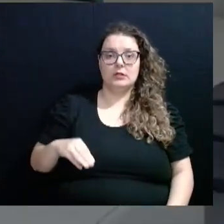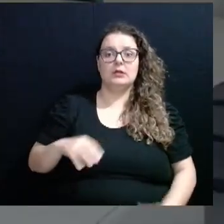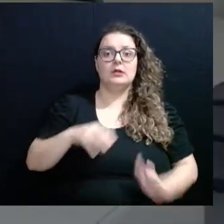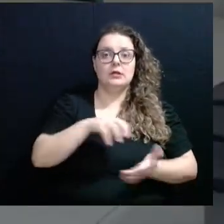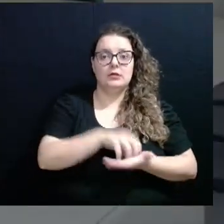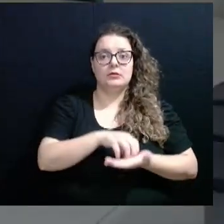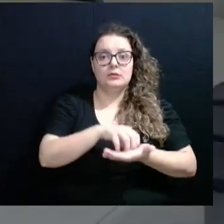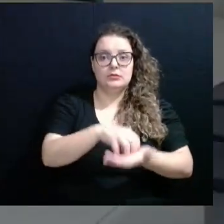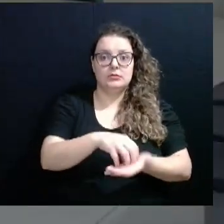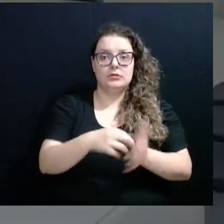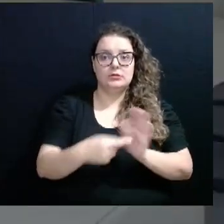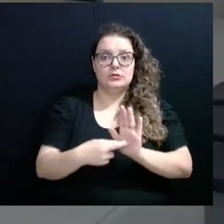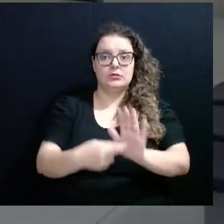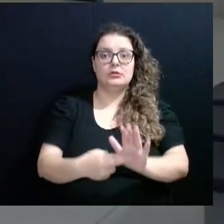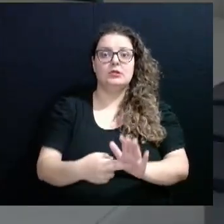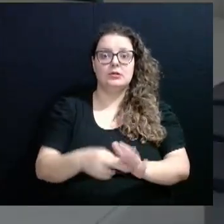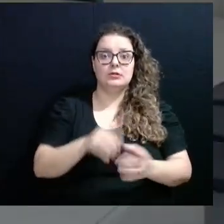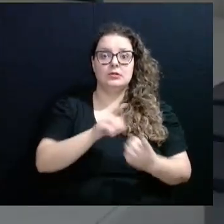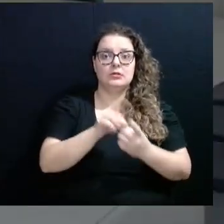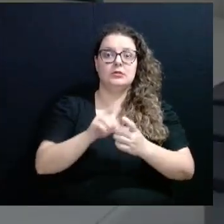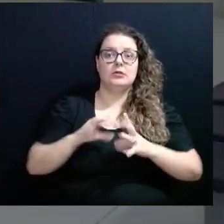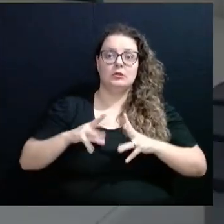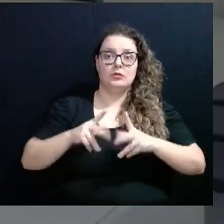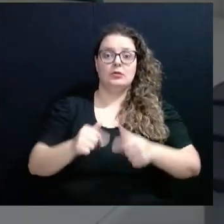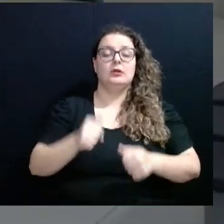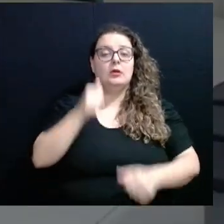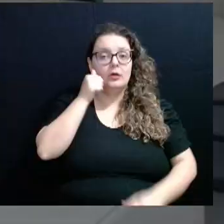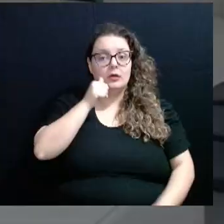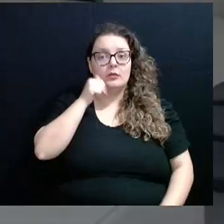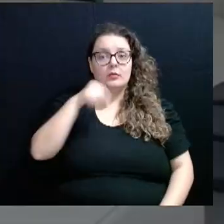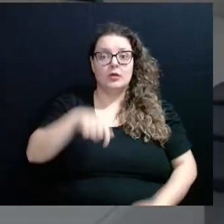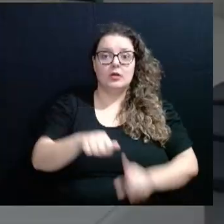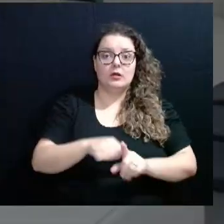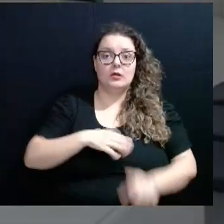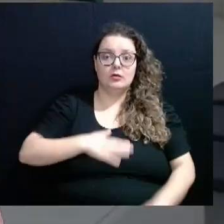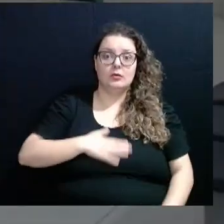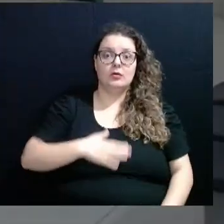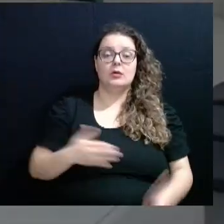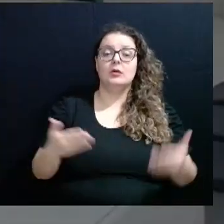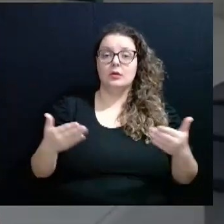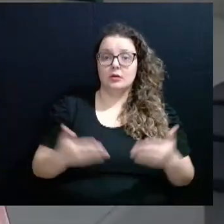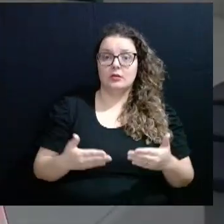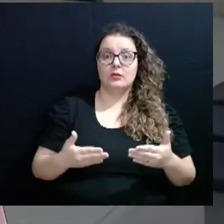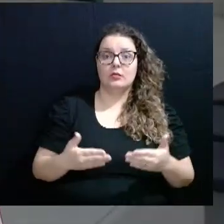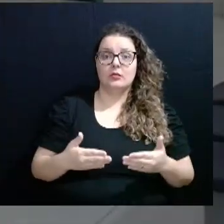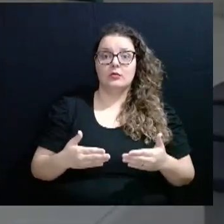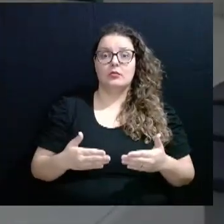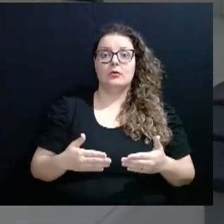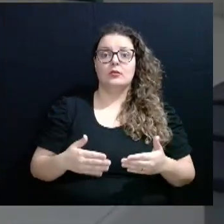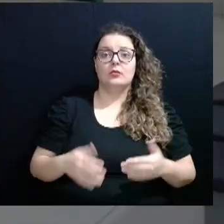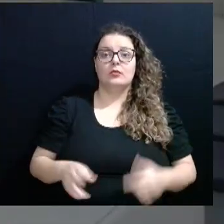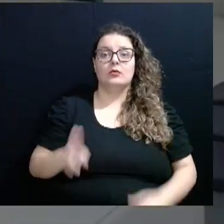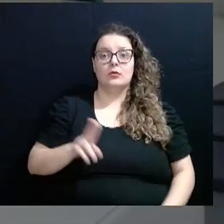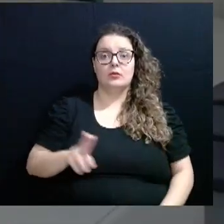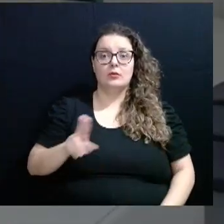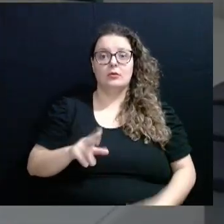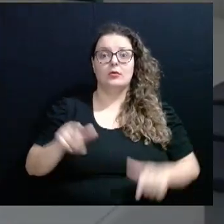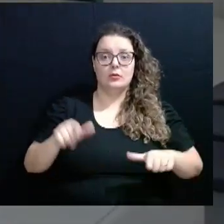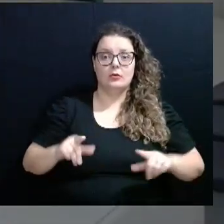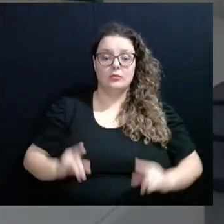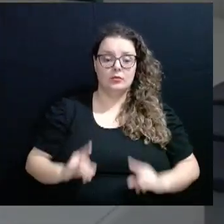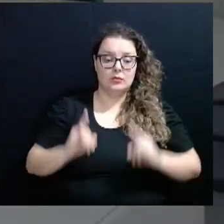Atenção Integral à Mulher, também agora em agosto, e agora a gente está ocupando aqui esse prédio com